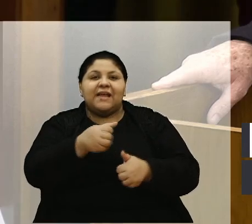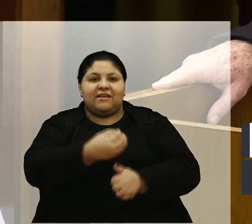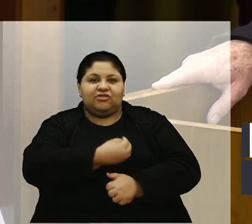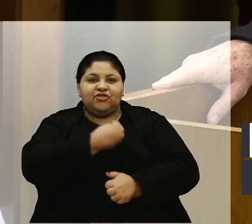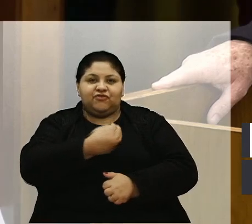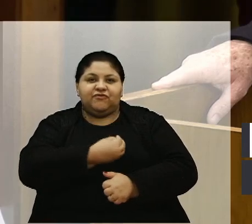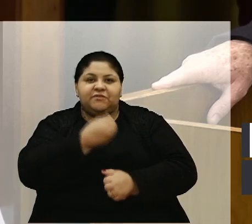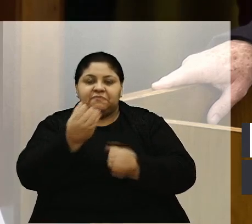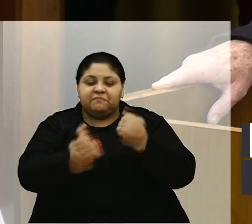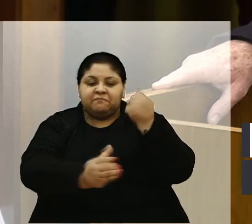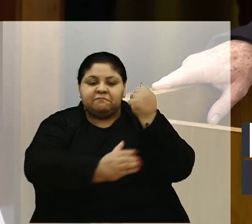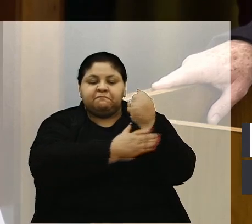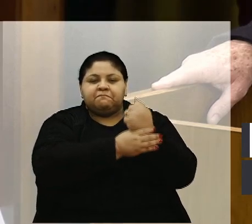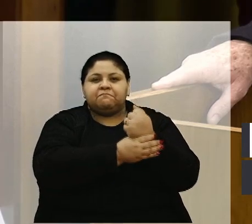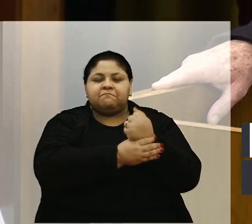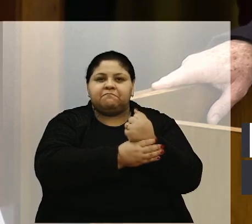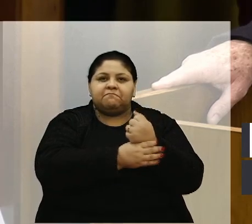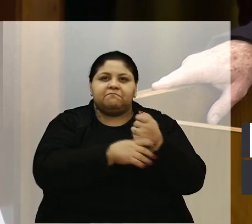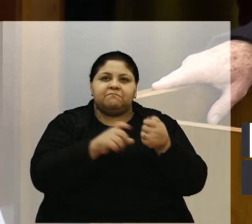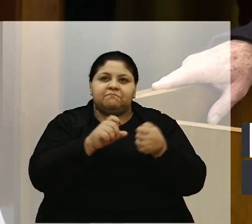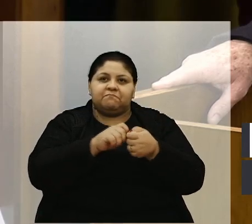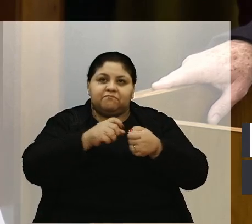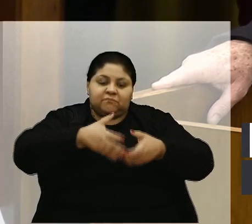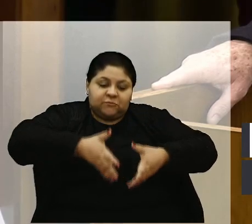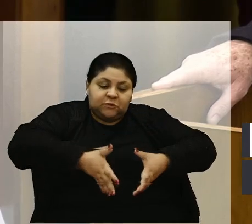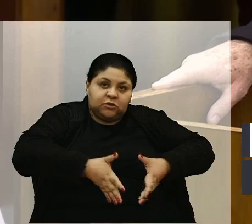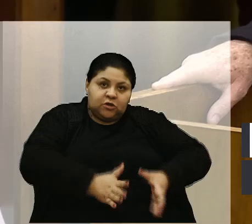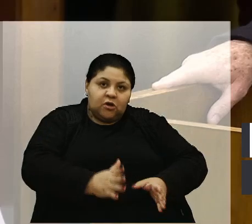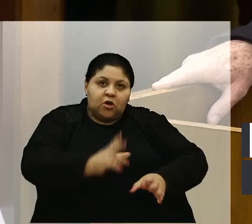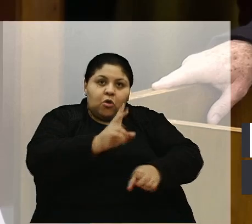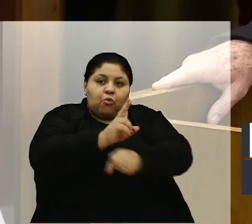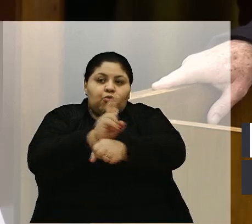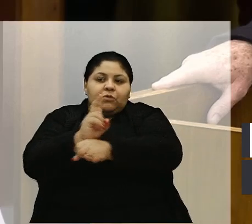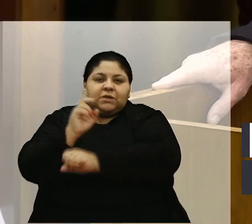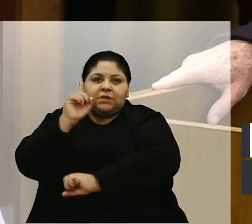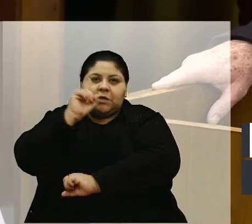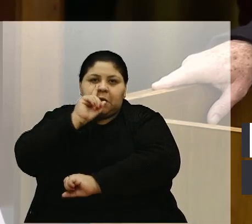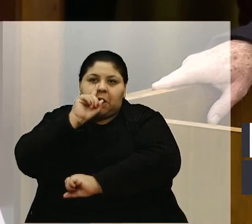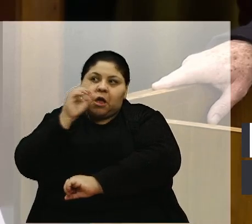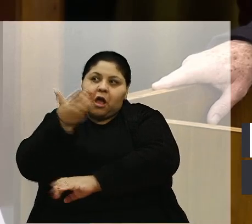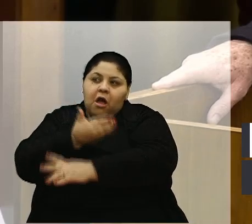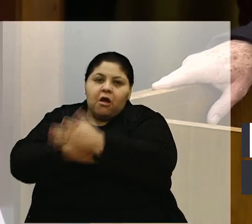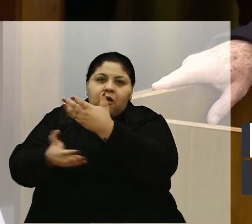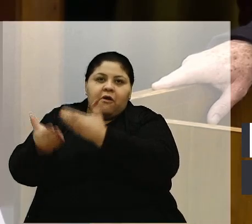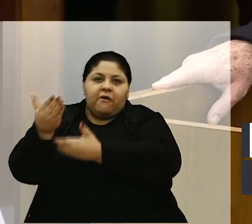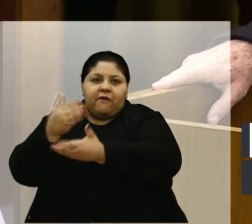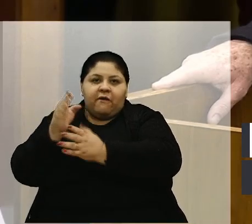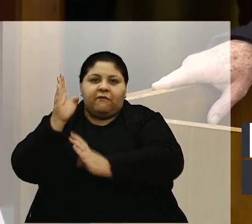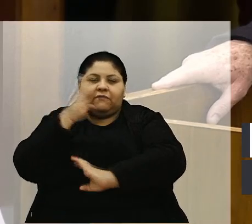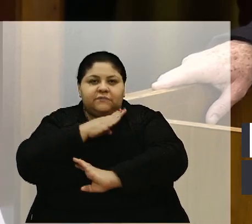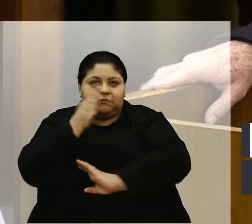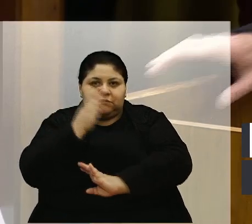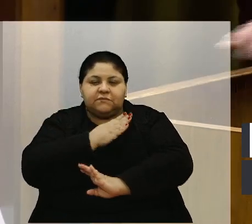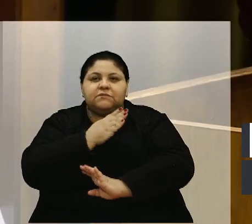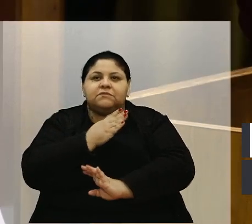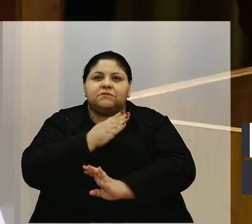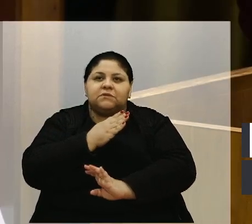para fazer os partos, cuidar das mães, atender as urgências